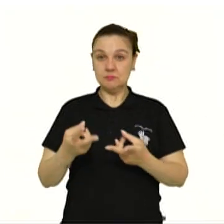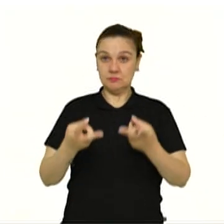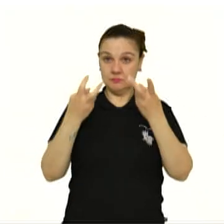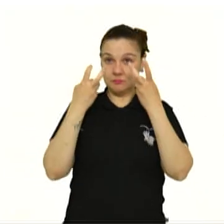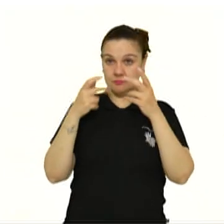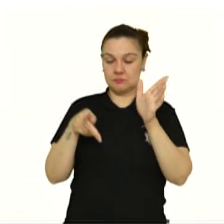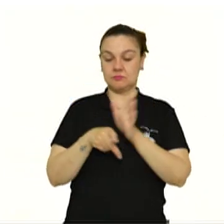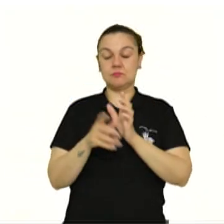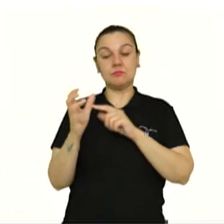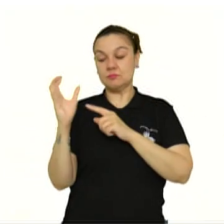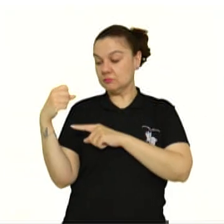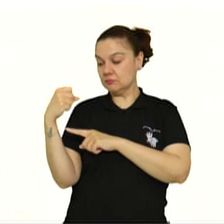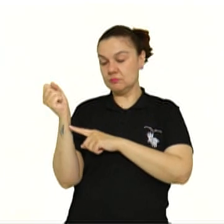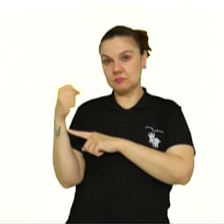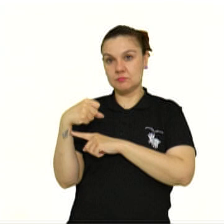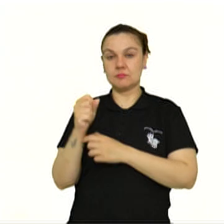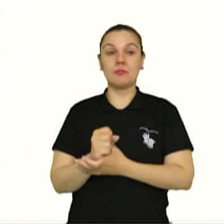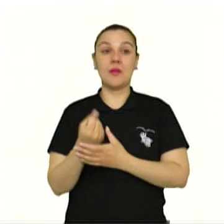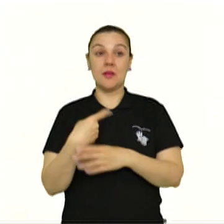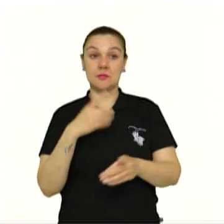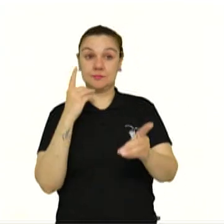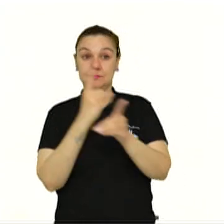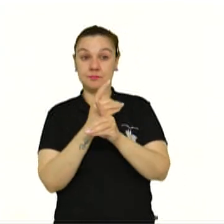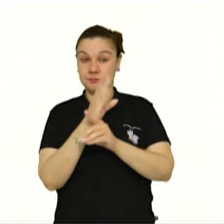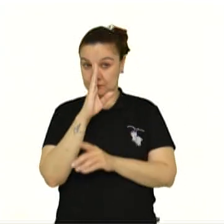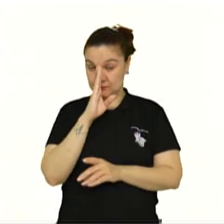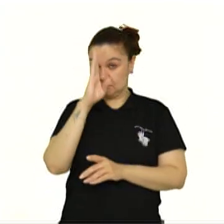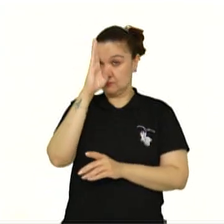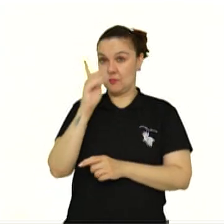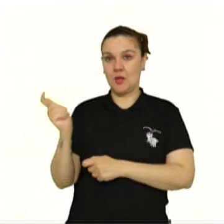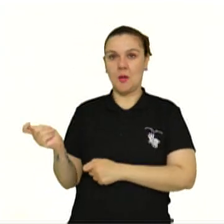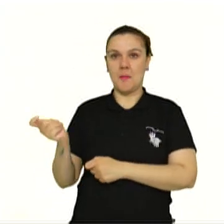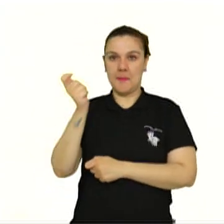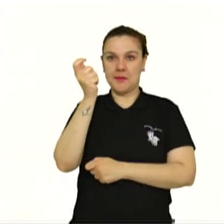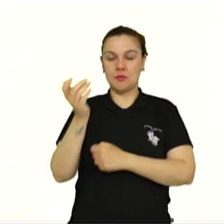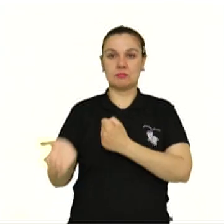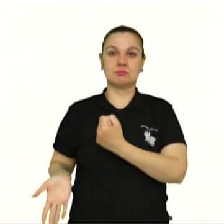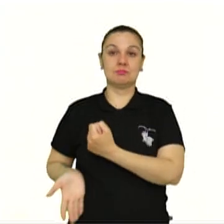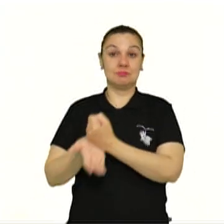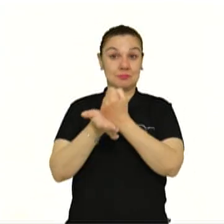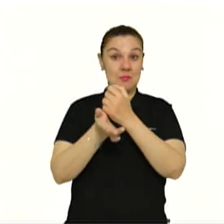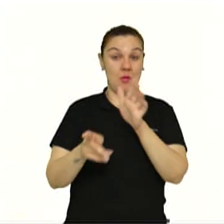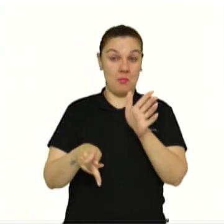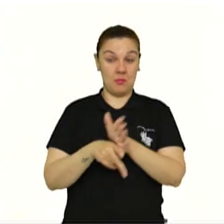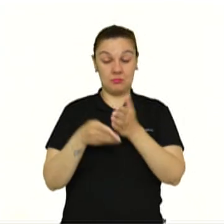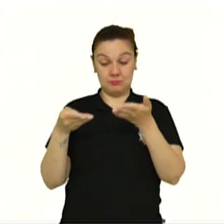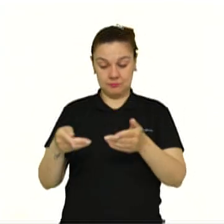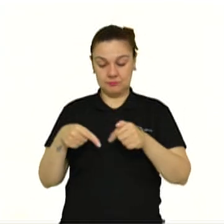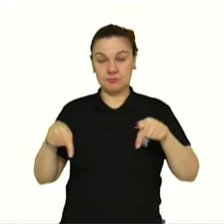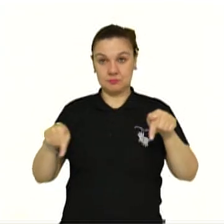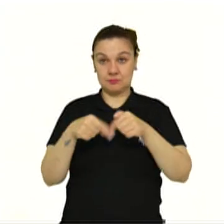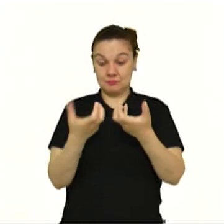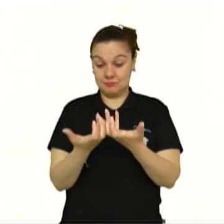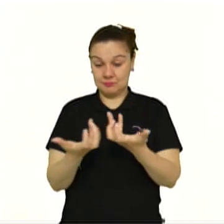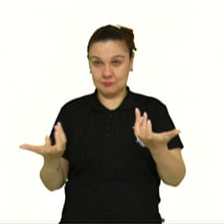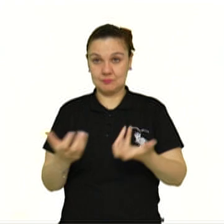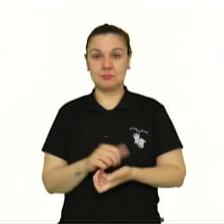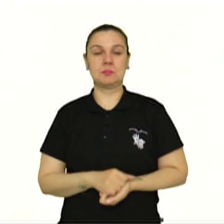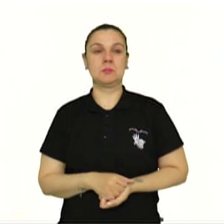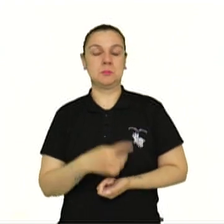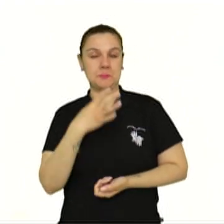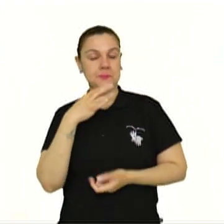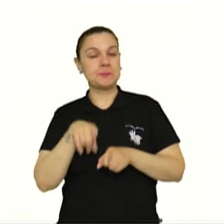tipos de empunhaduras, identifique os principais golpes, batidas do tênis de campo e conheça algumas